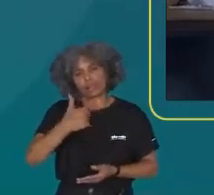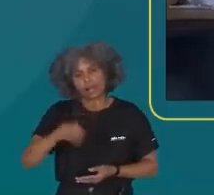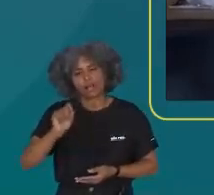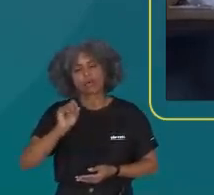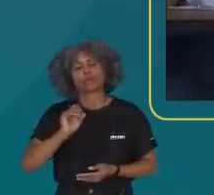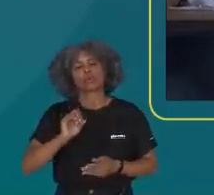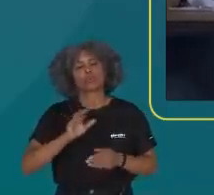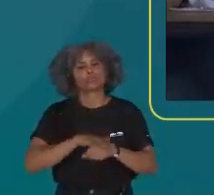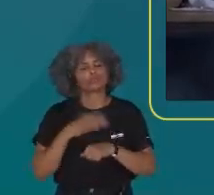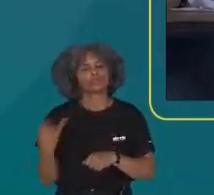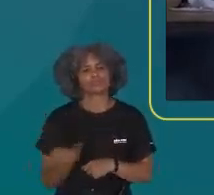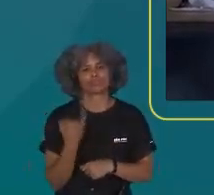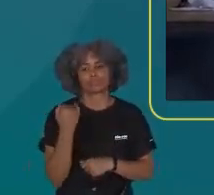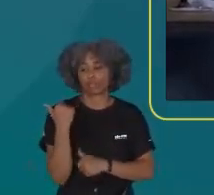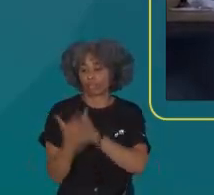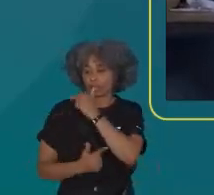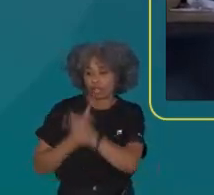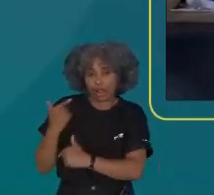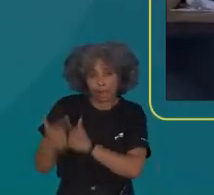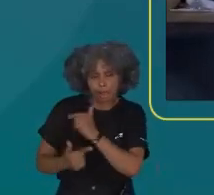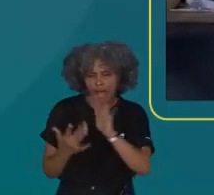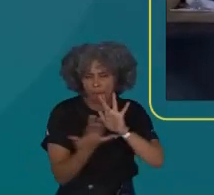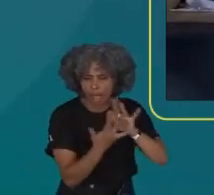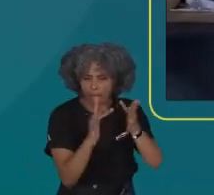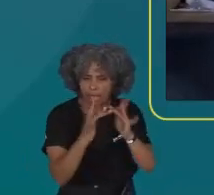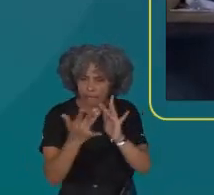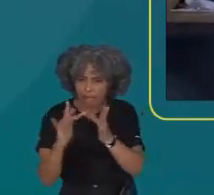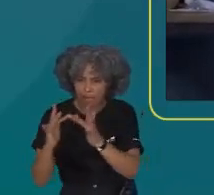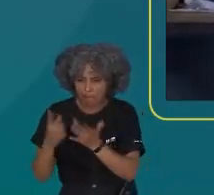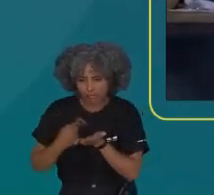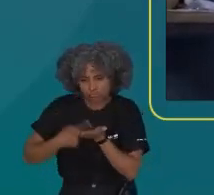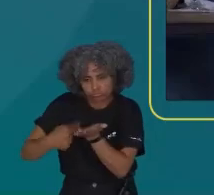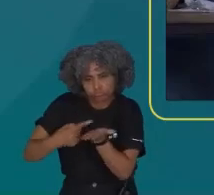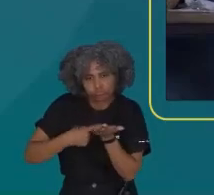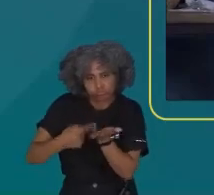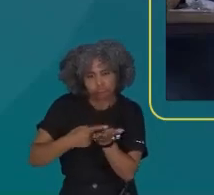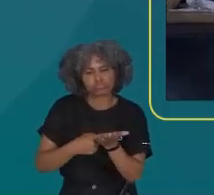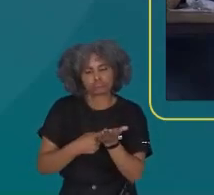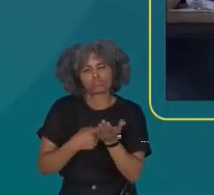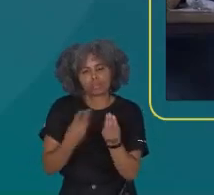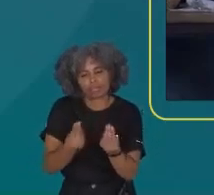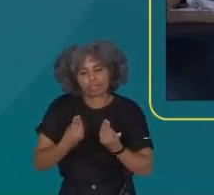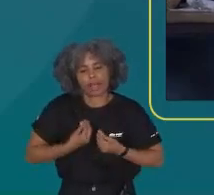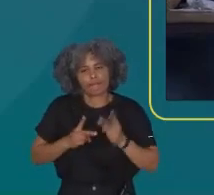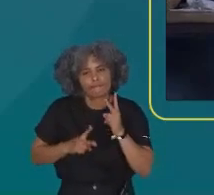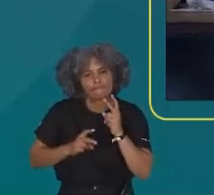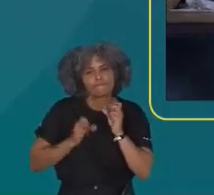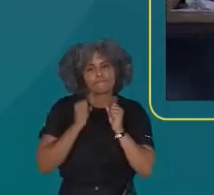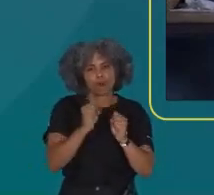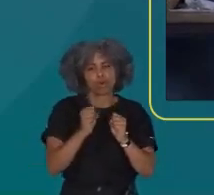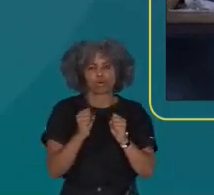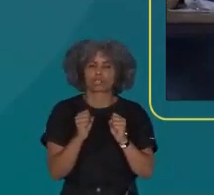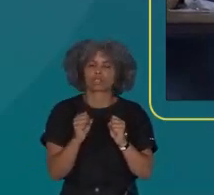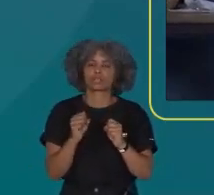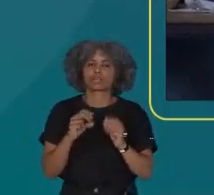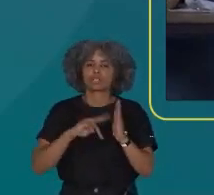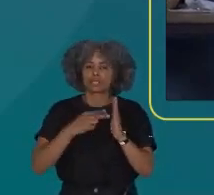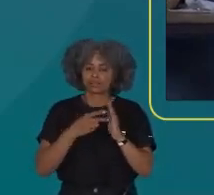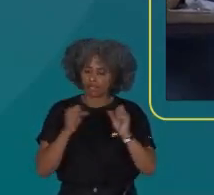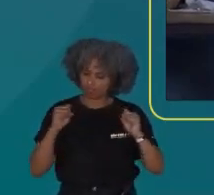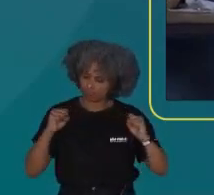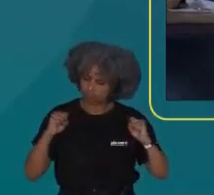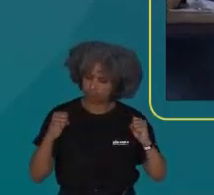trabalho de construção de redes. Isso nos fortalece e torna-nos mais